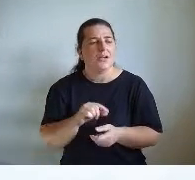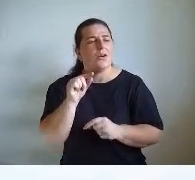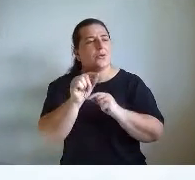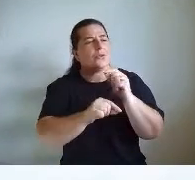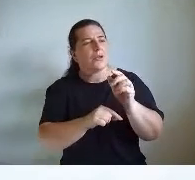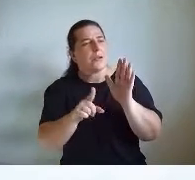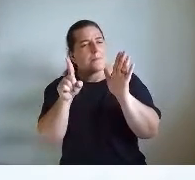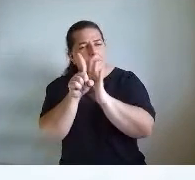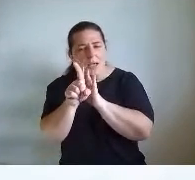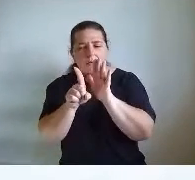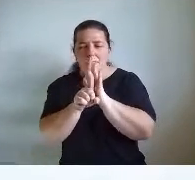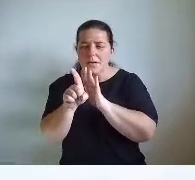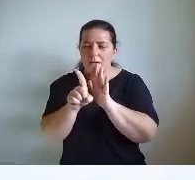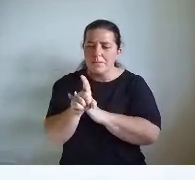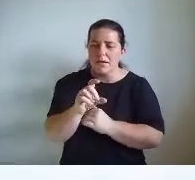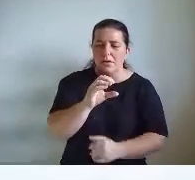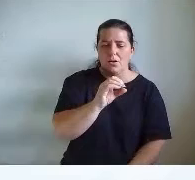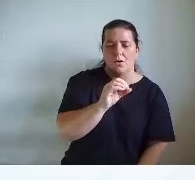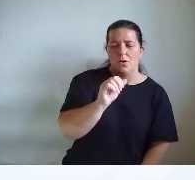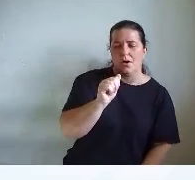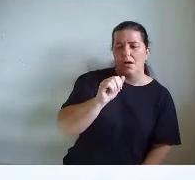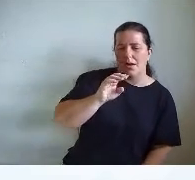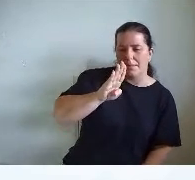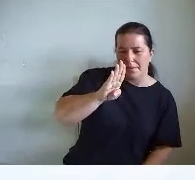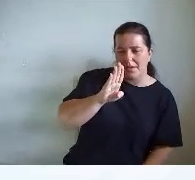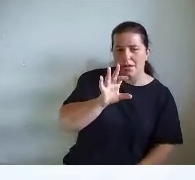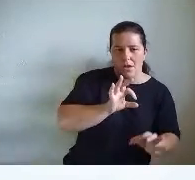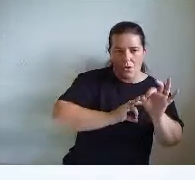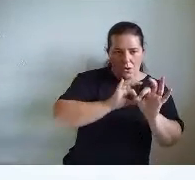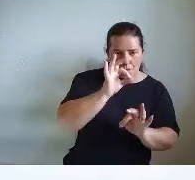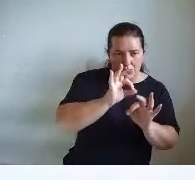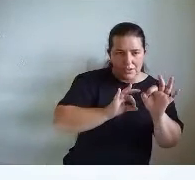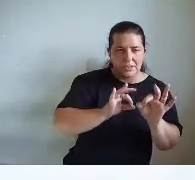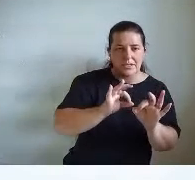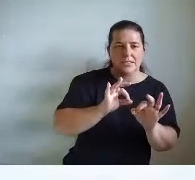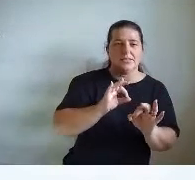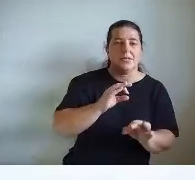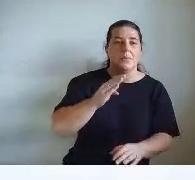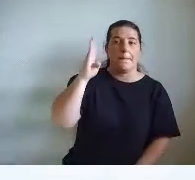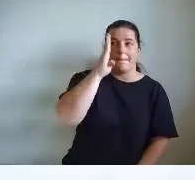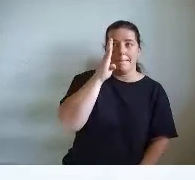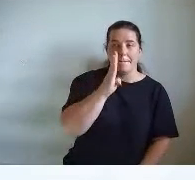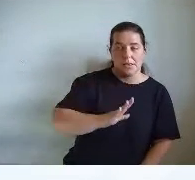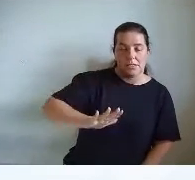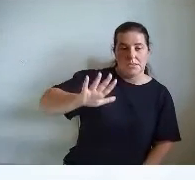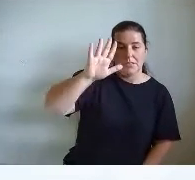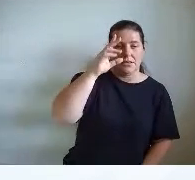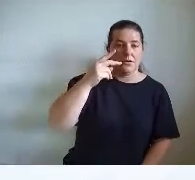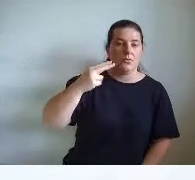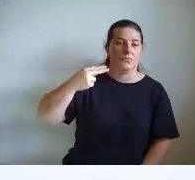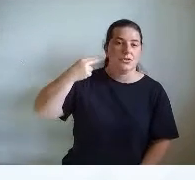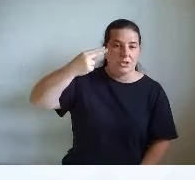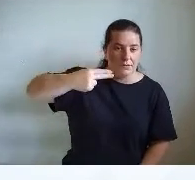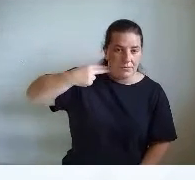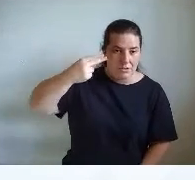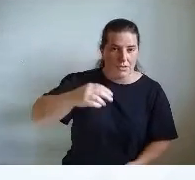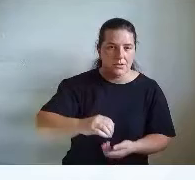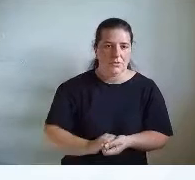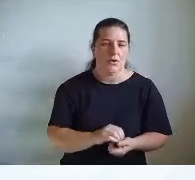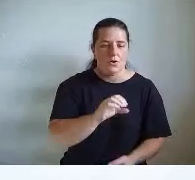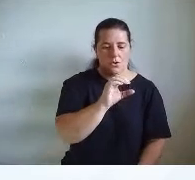questionada pela OAB, né, Brasil, em relação... Estou fazendo uma denúncia, deixa eu recolocar. A OAB,